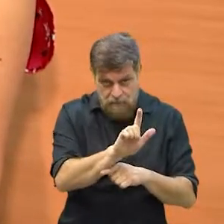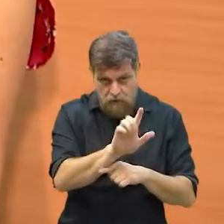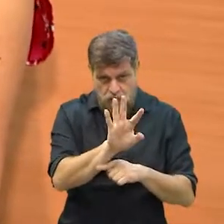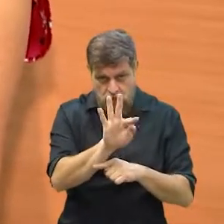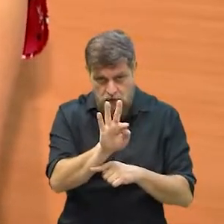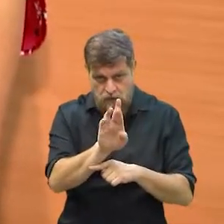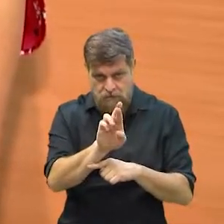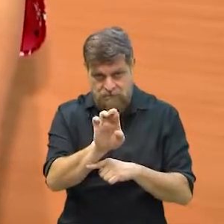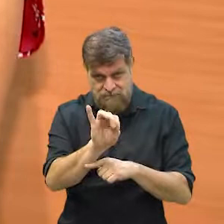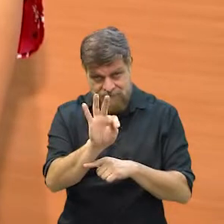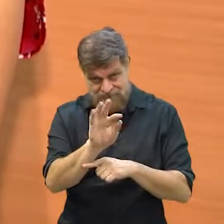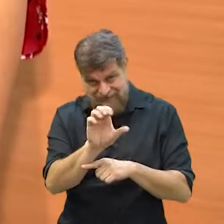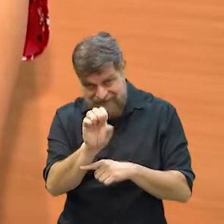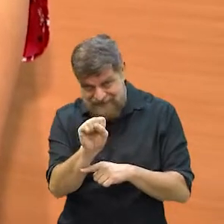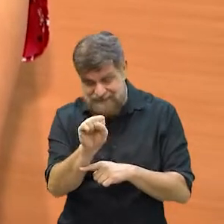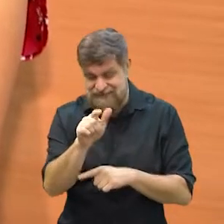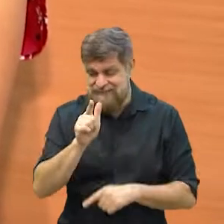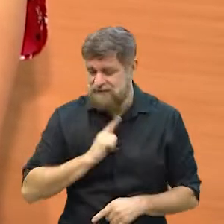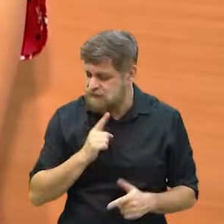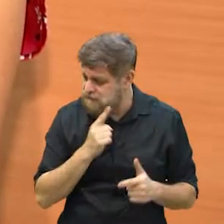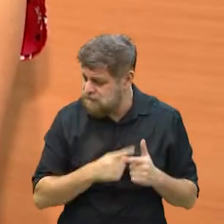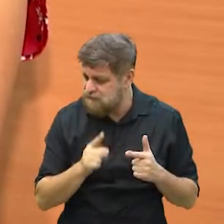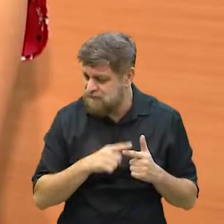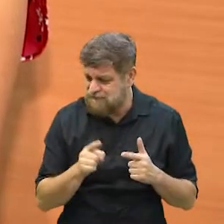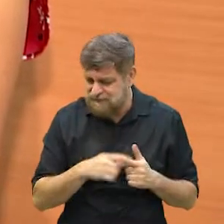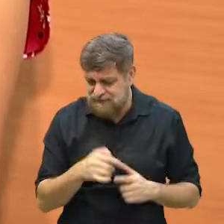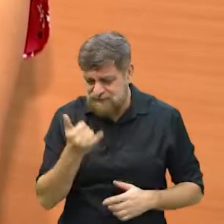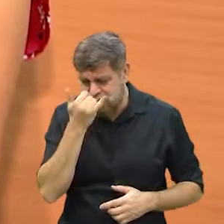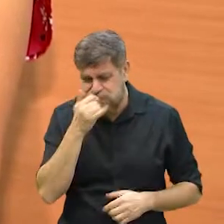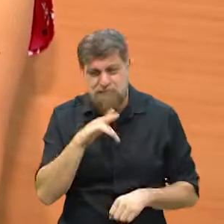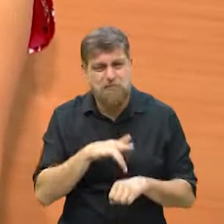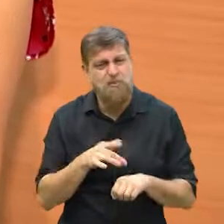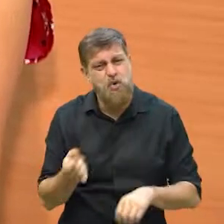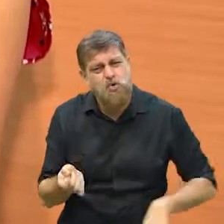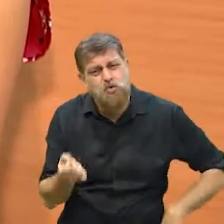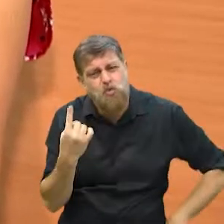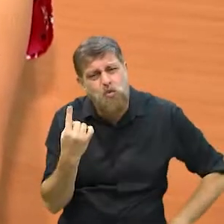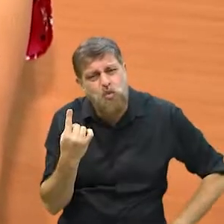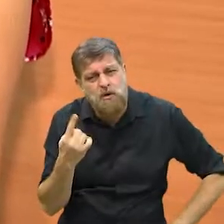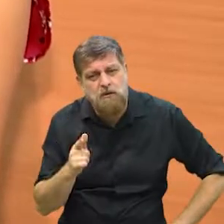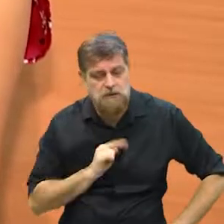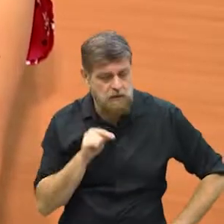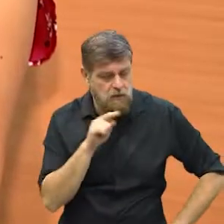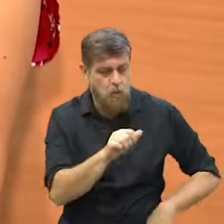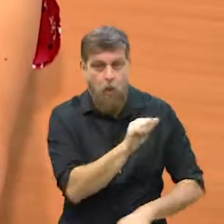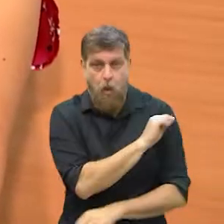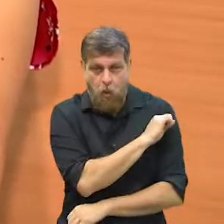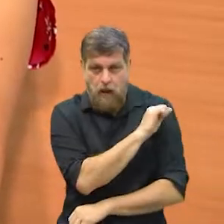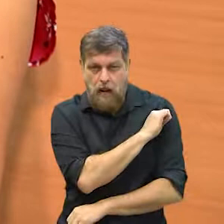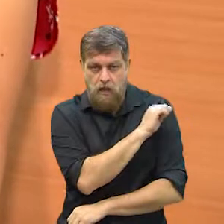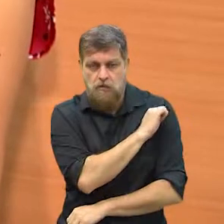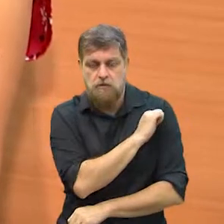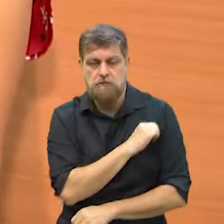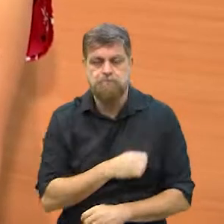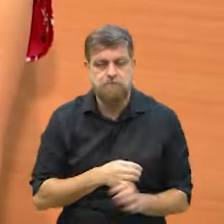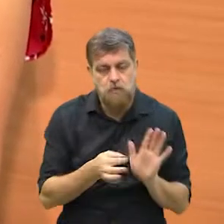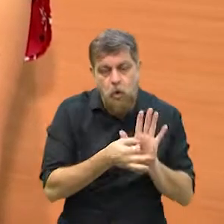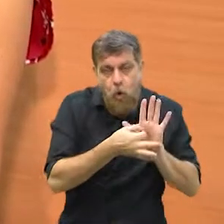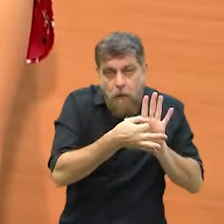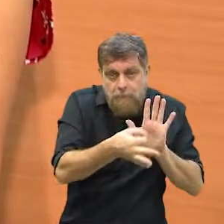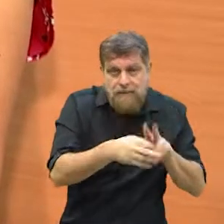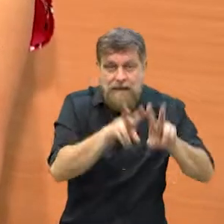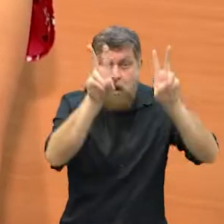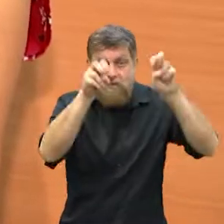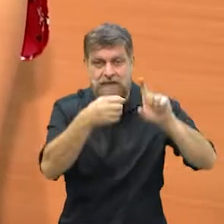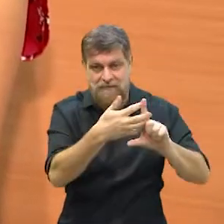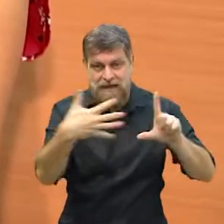teve uma situação muito absurda, né, de um estudante que